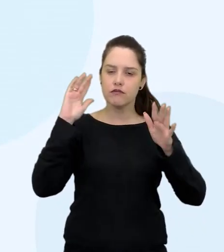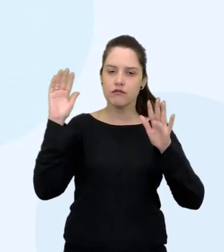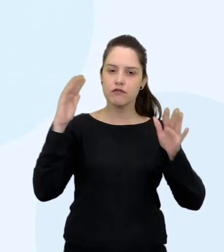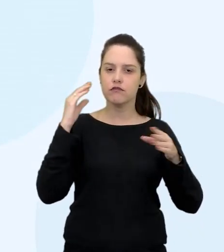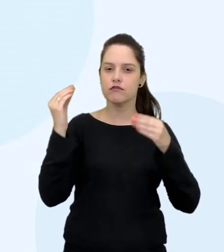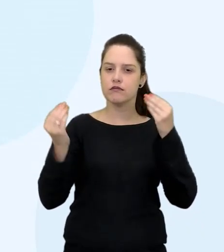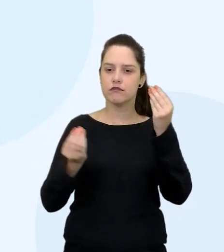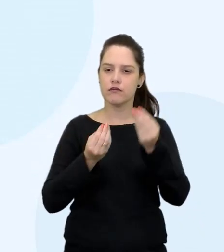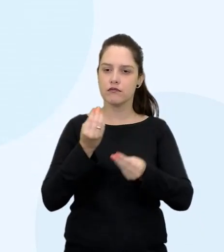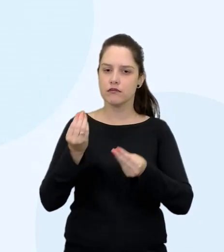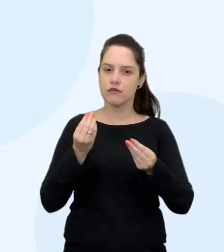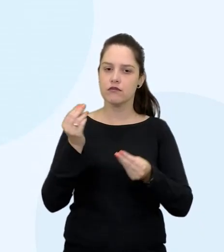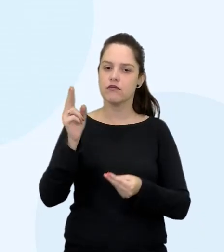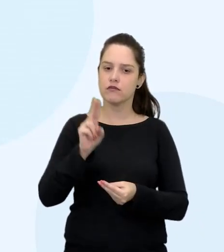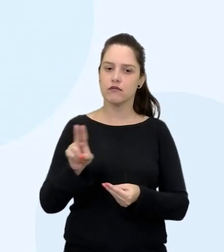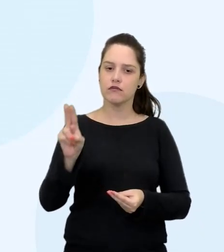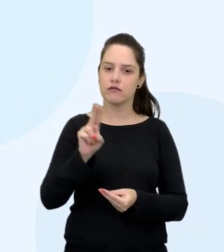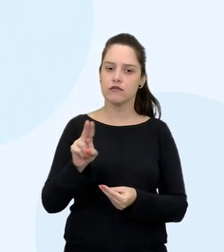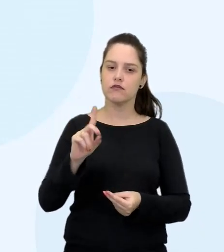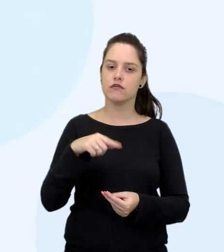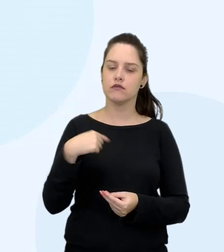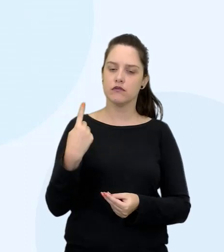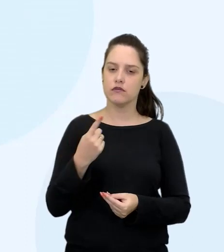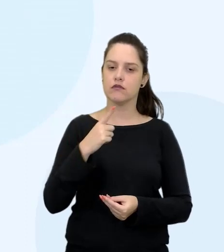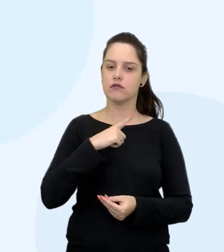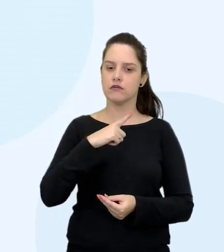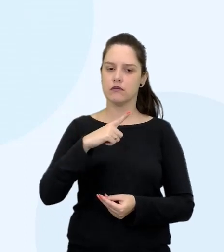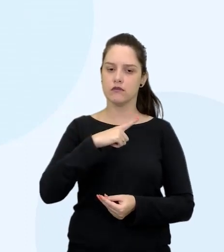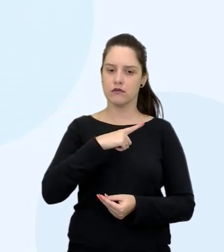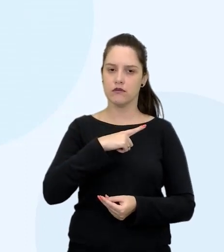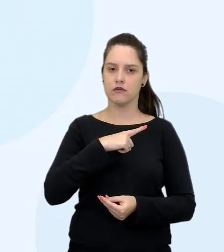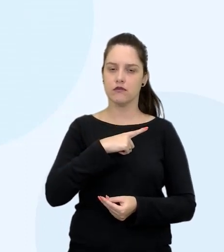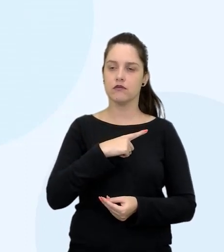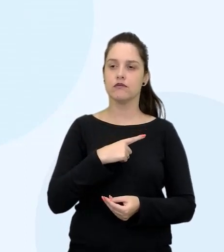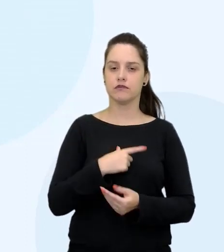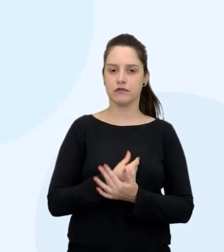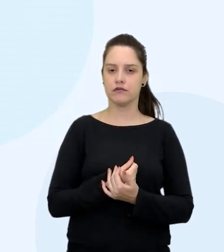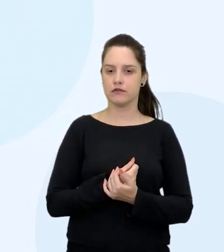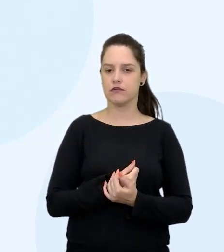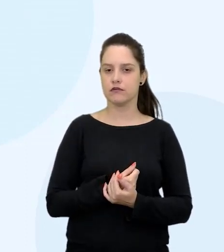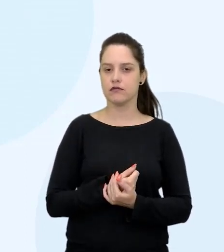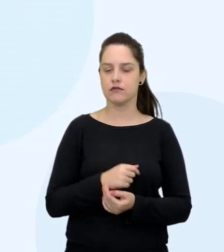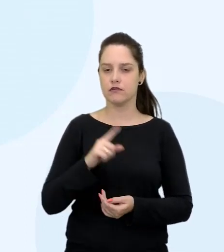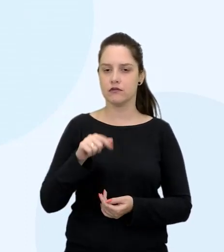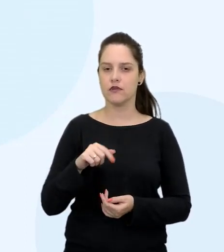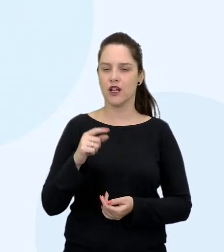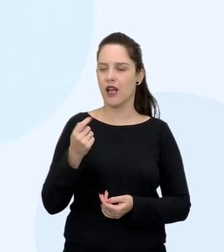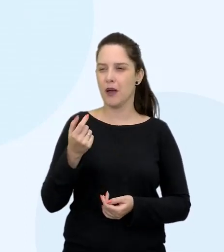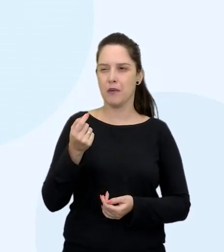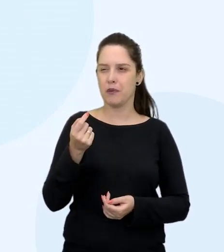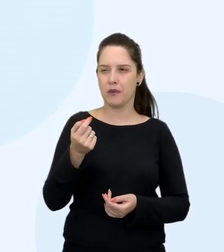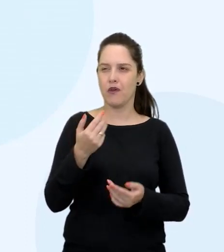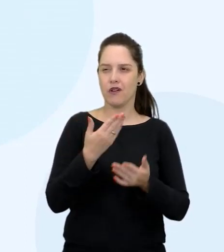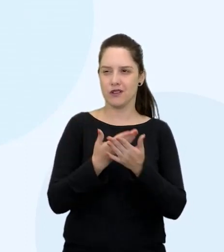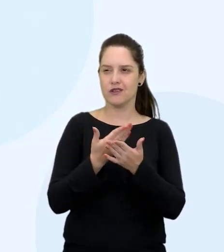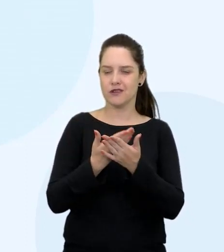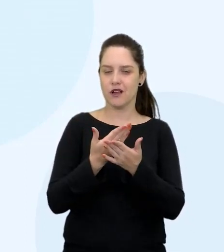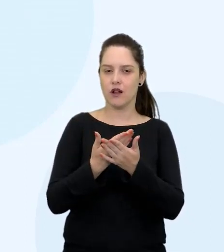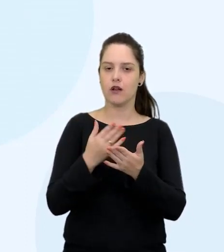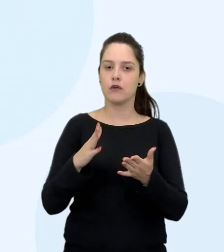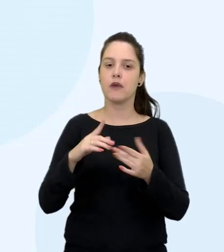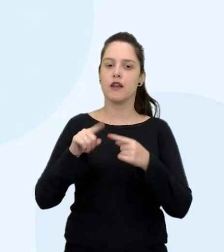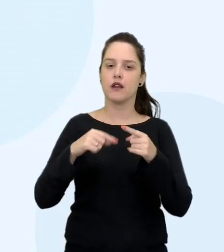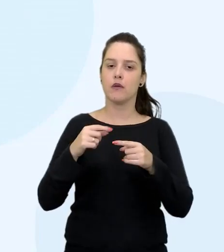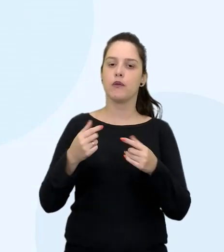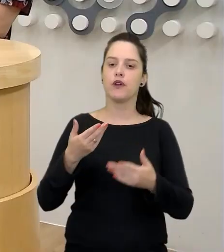o glossário, a gente vai fazer tudo isso. Mas, Mafê, a gente tem... Eu sei que 2 minutos é pouco para falar do Cortázar, mas depois a gente vai continuar